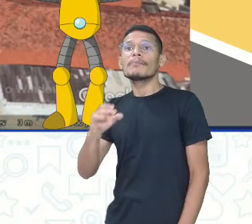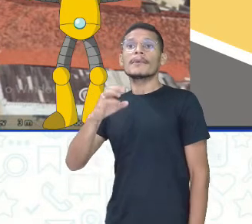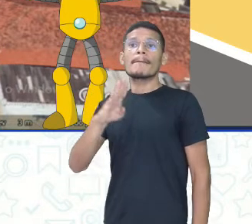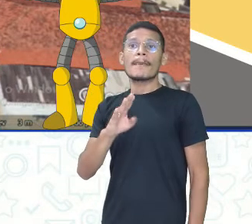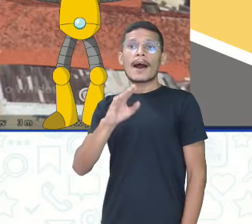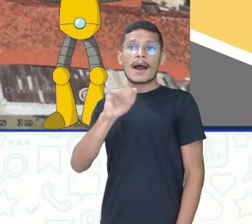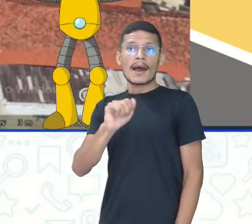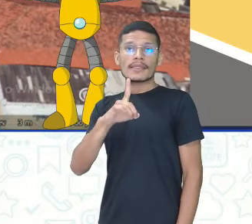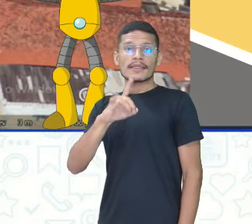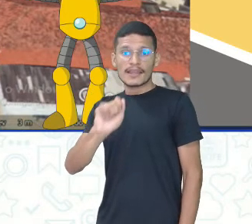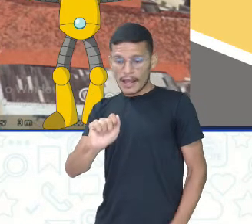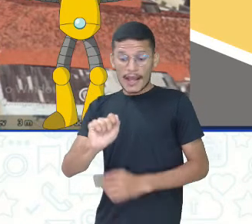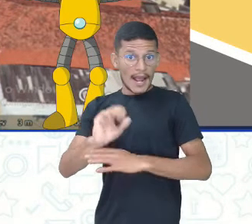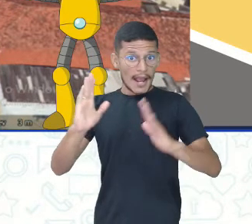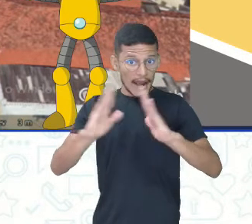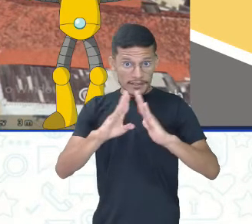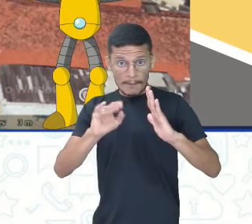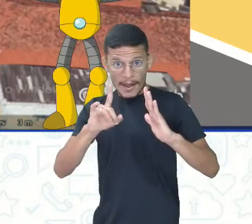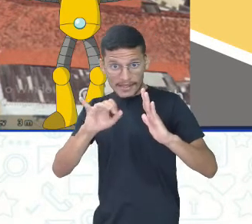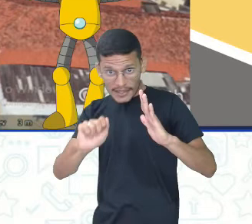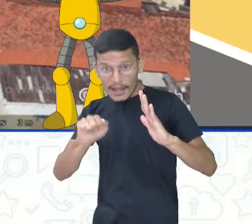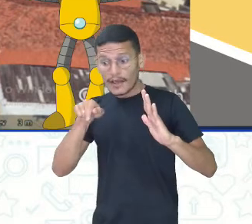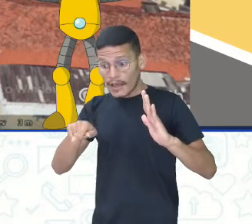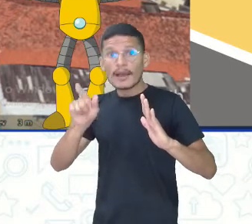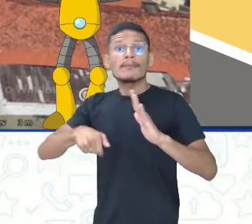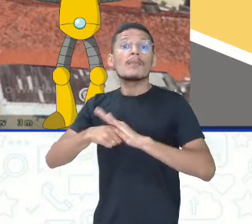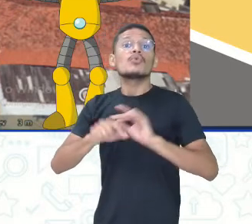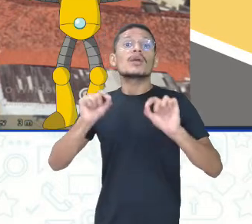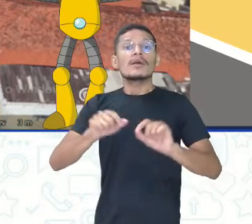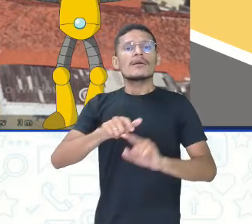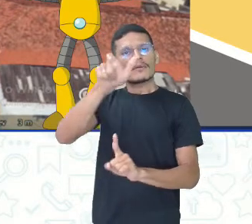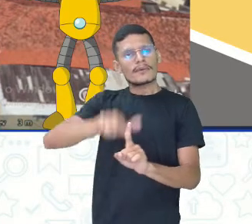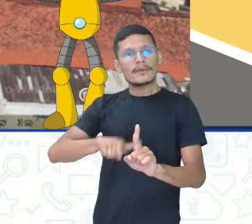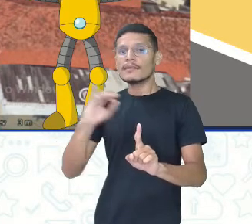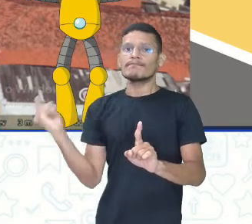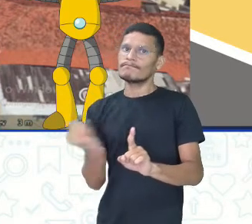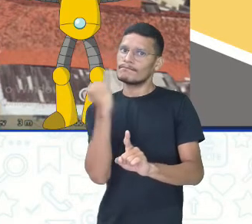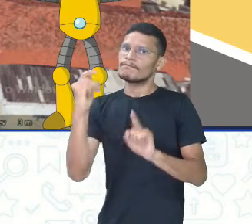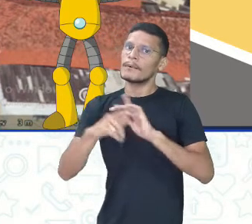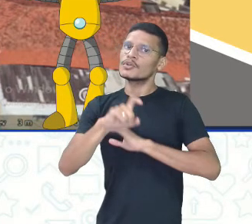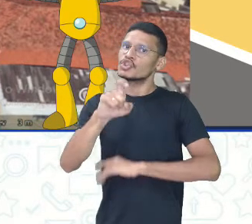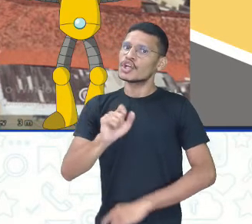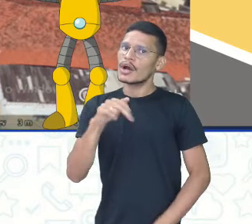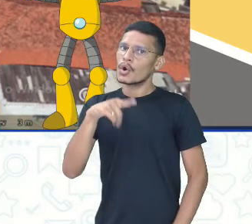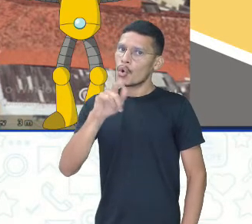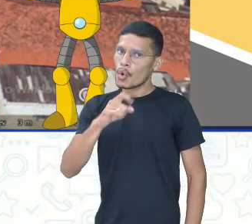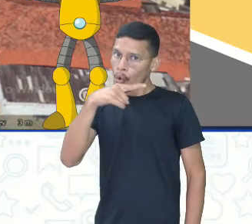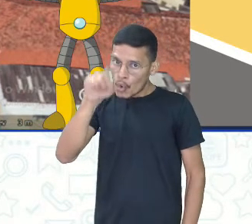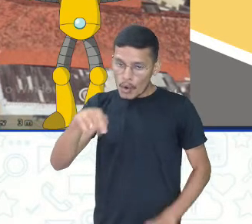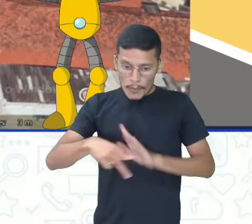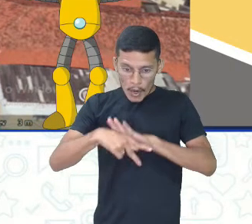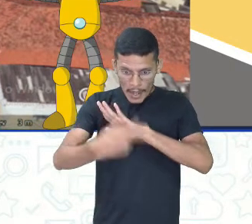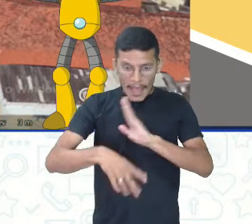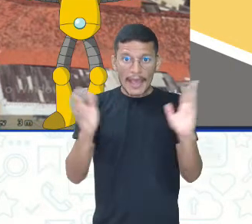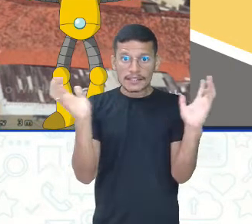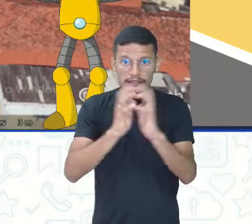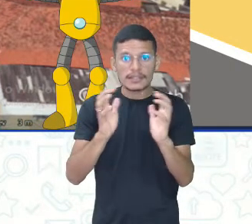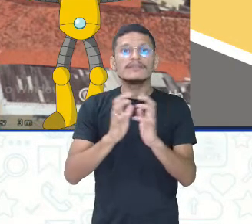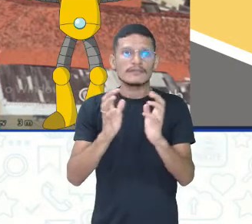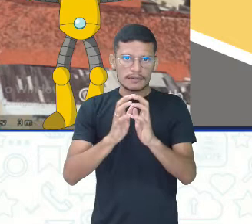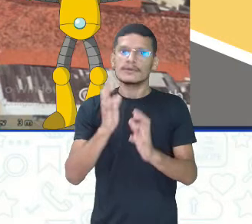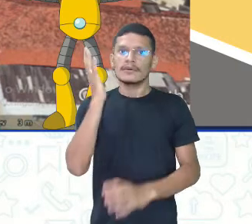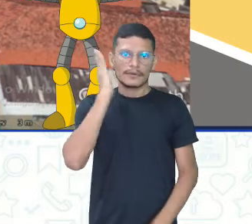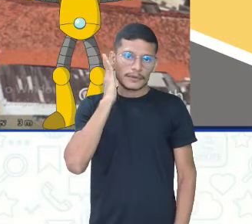de Badia, uma das principais figuras do Xangô no Recife, tá? Então, a partir, né,